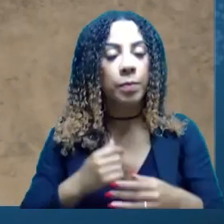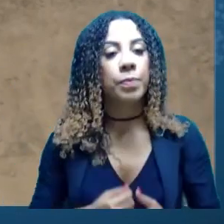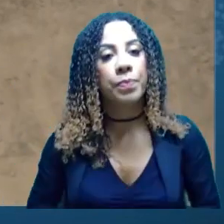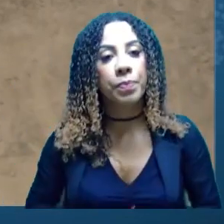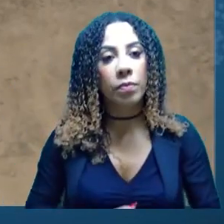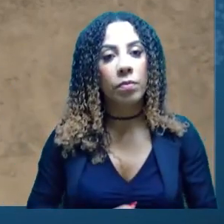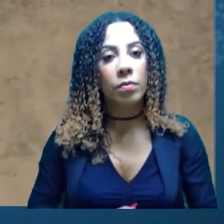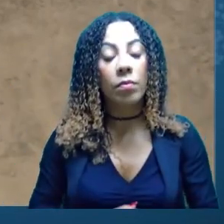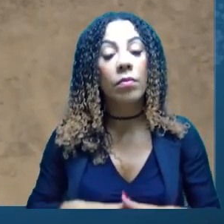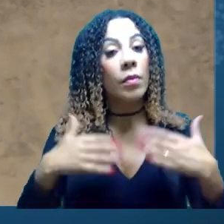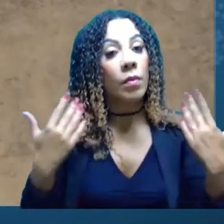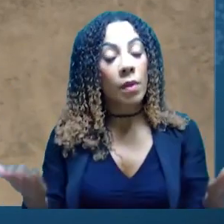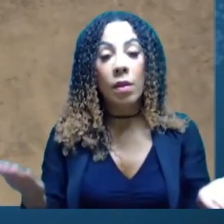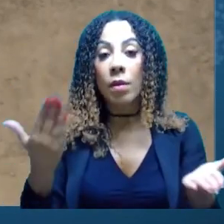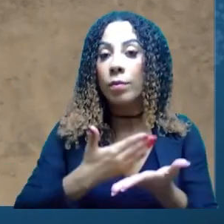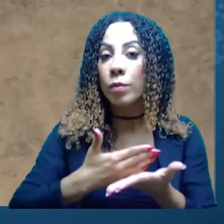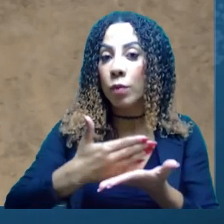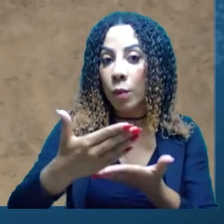início às